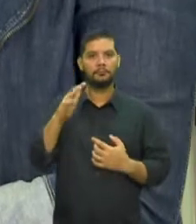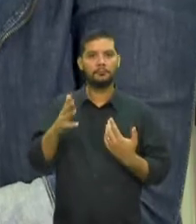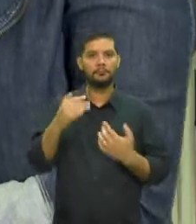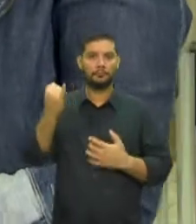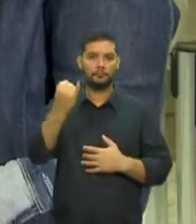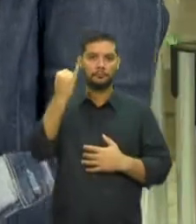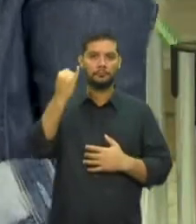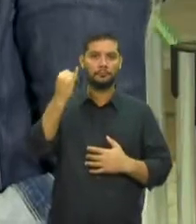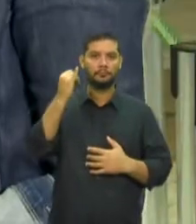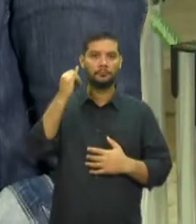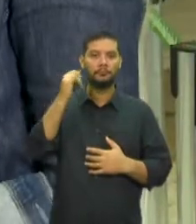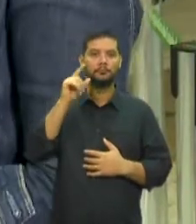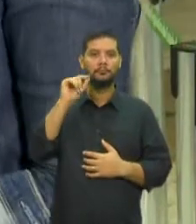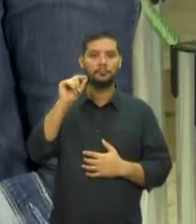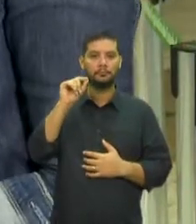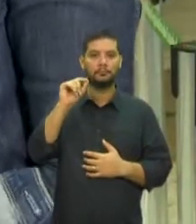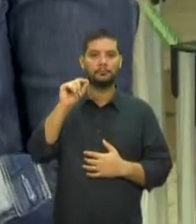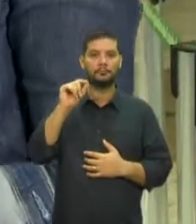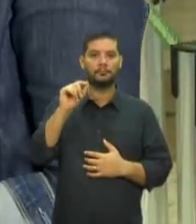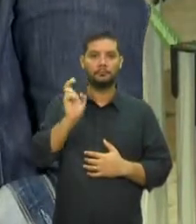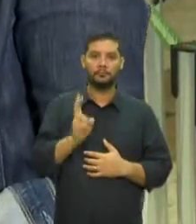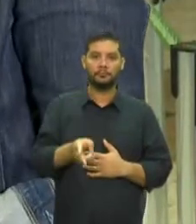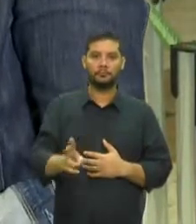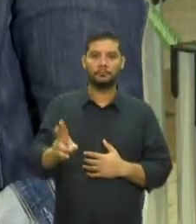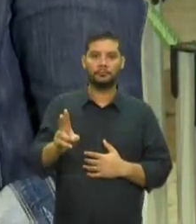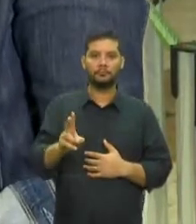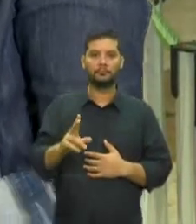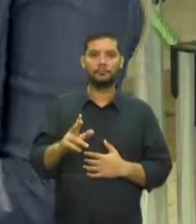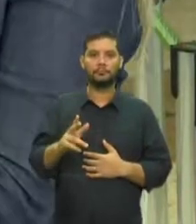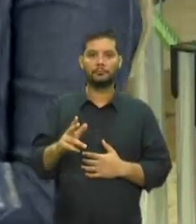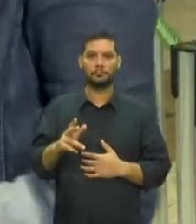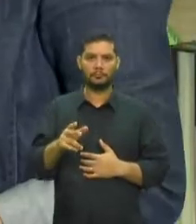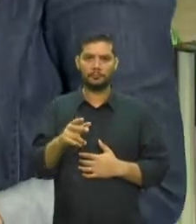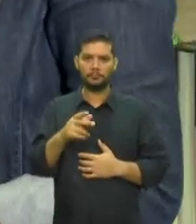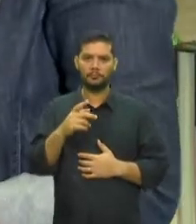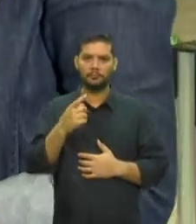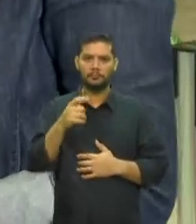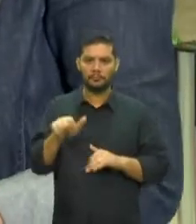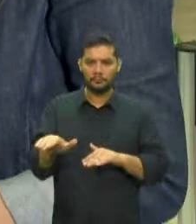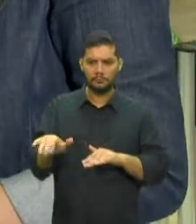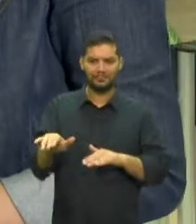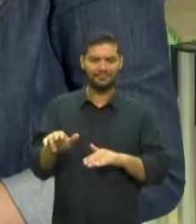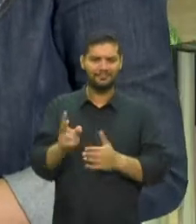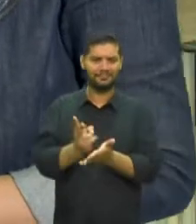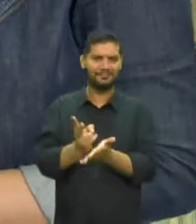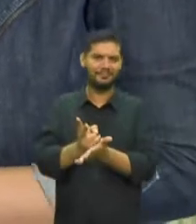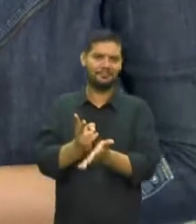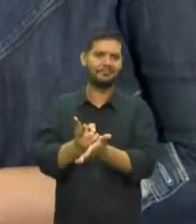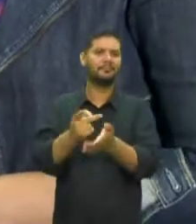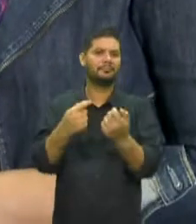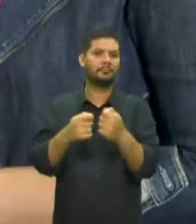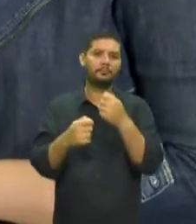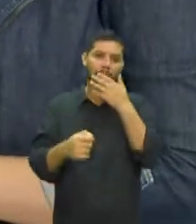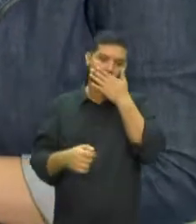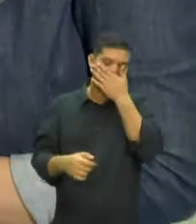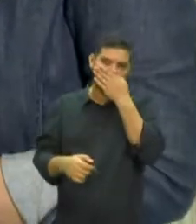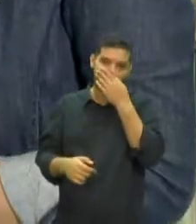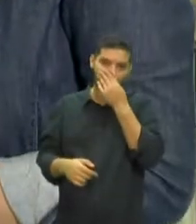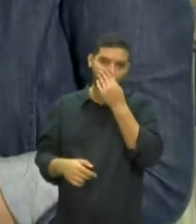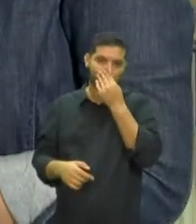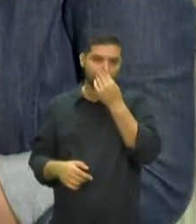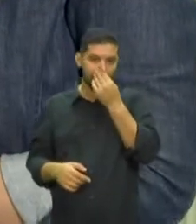esse recado e sempre, e direto, e não só em setembro, né? Por isso aí esse programa. Eu acho que a atuação